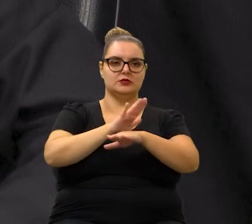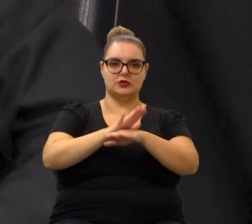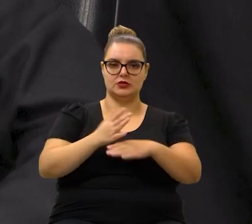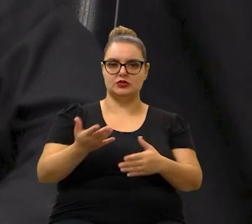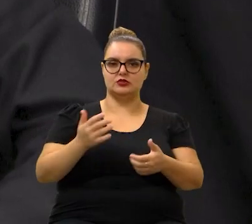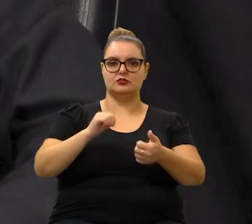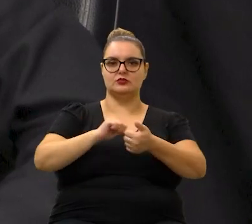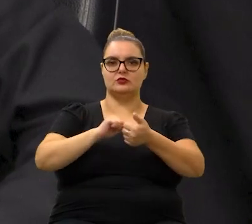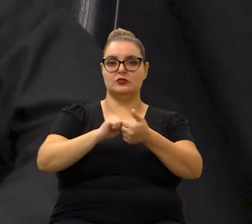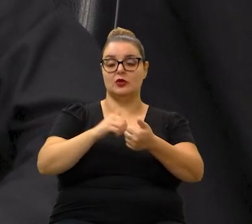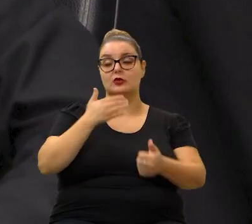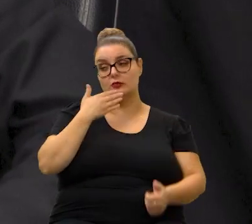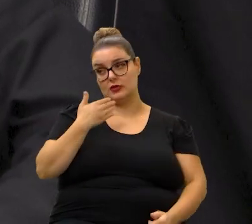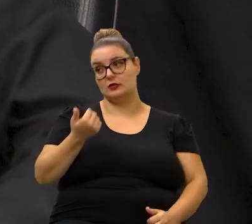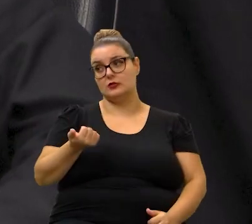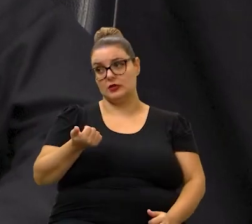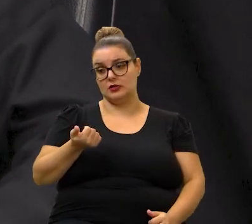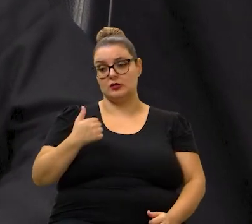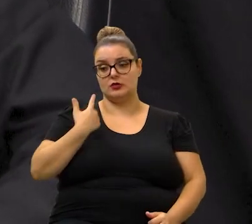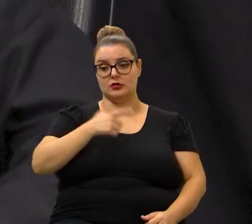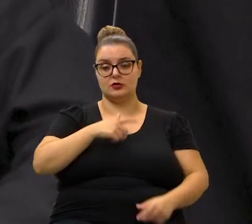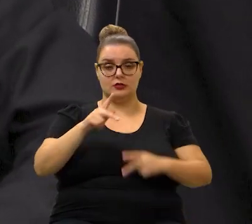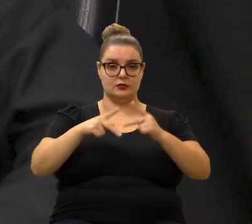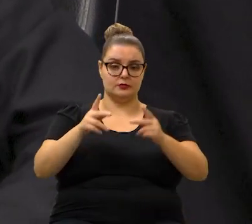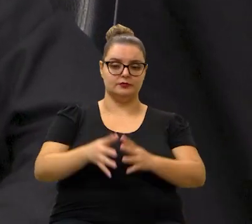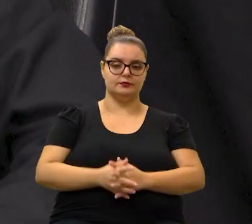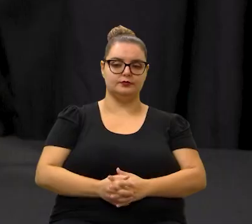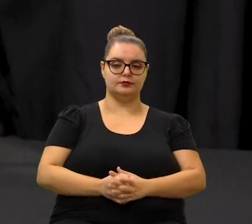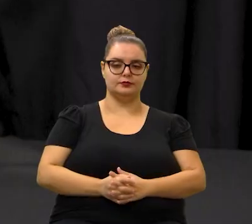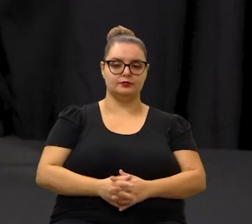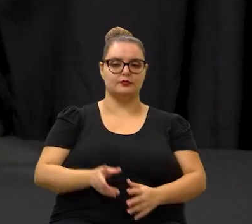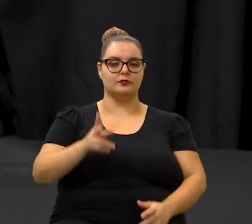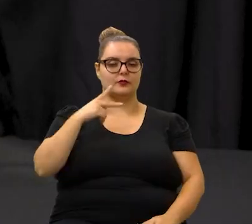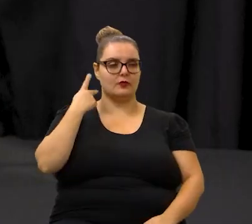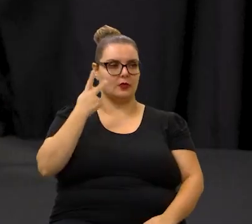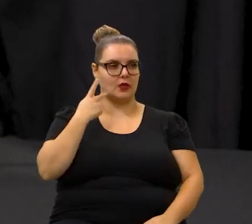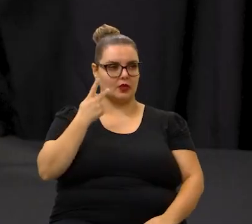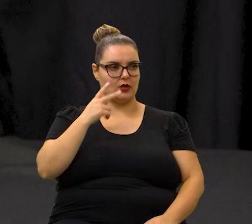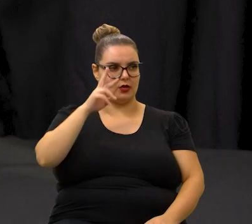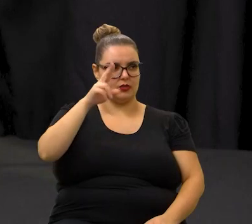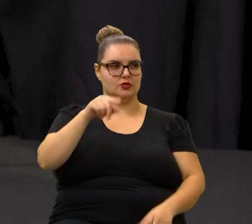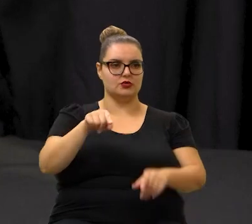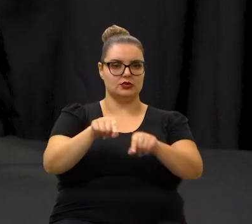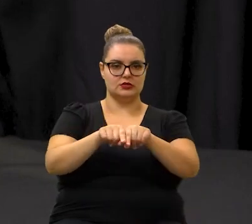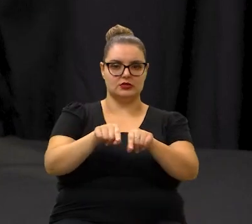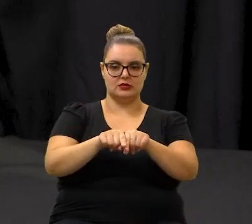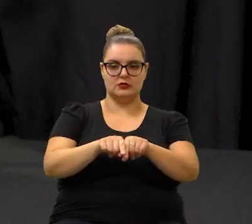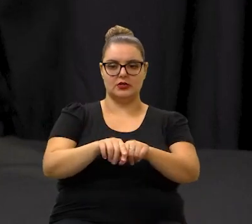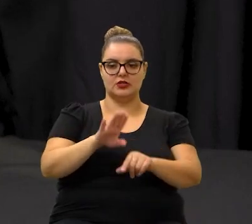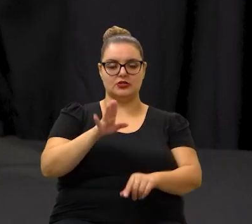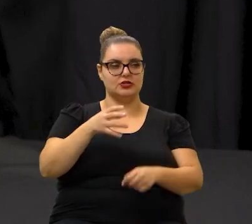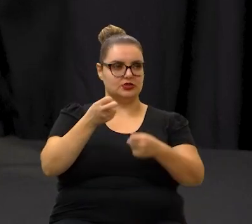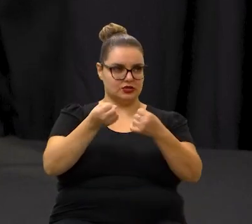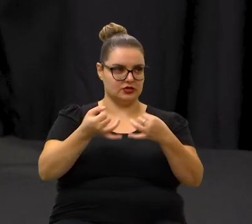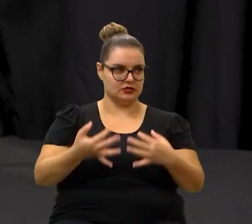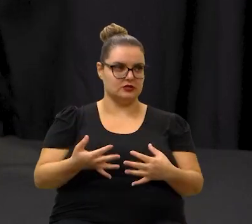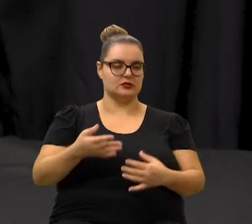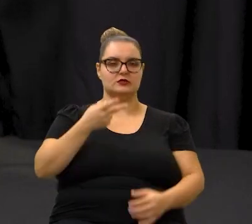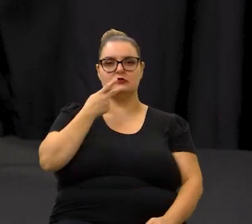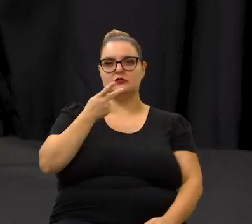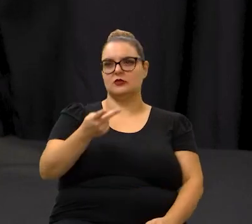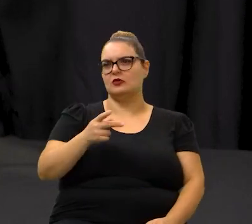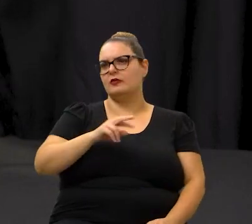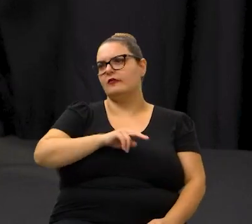uma qualidade muito boa a nossa população Vereador o senhor também inclusive já expressou